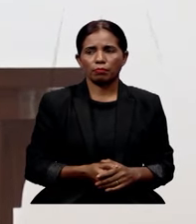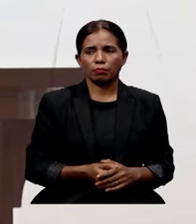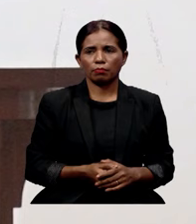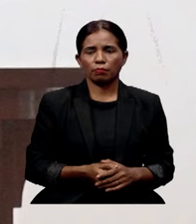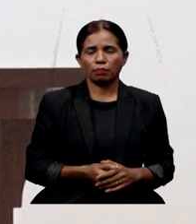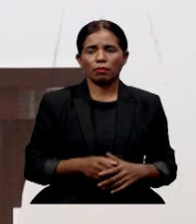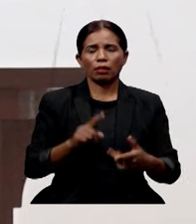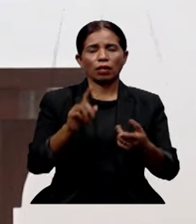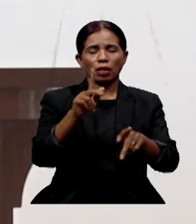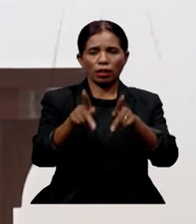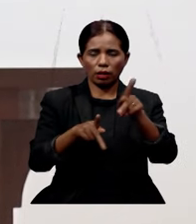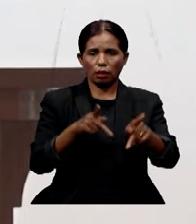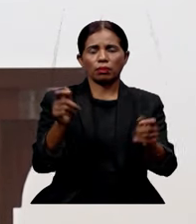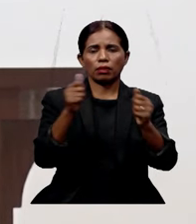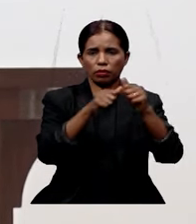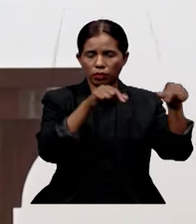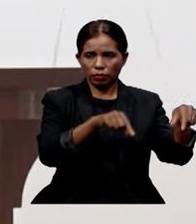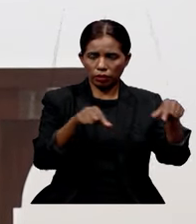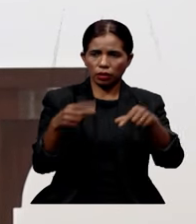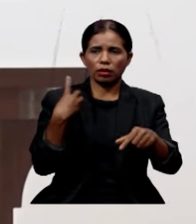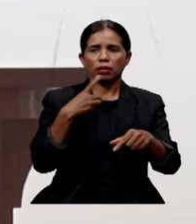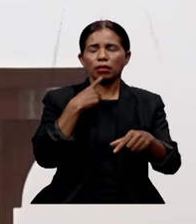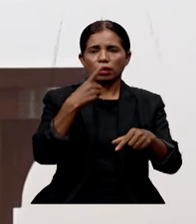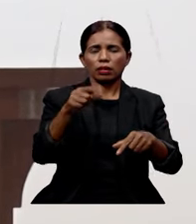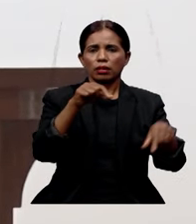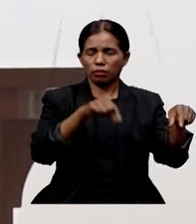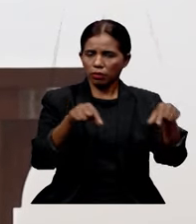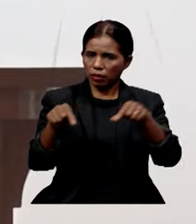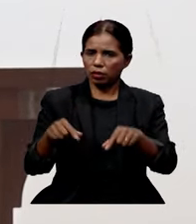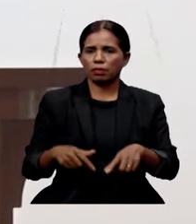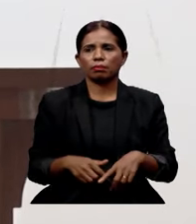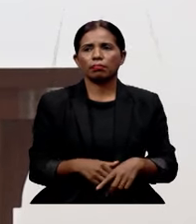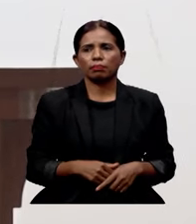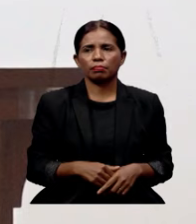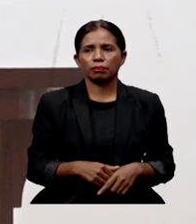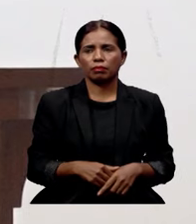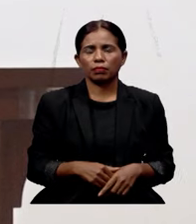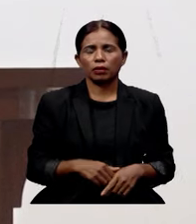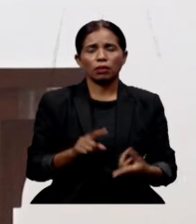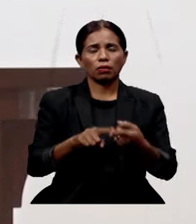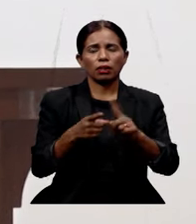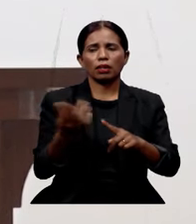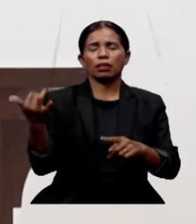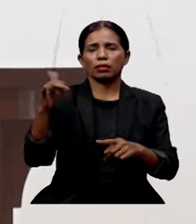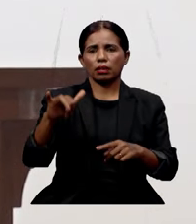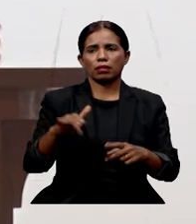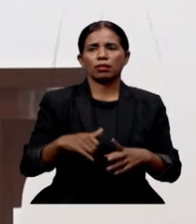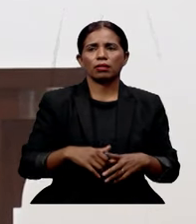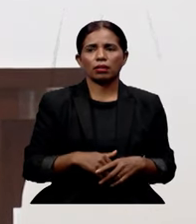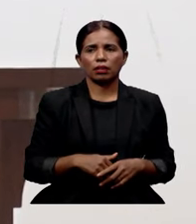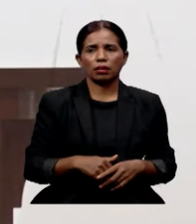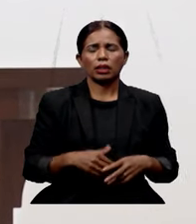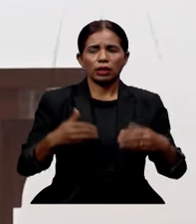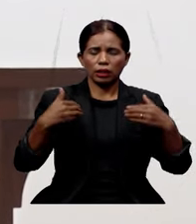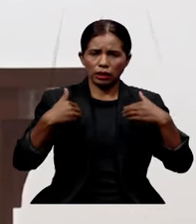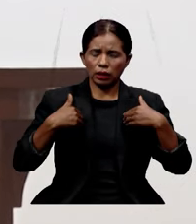mal o CIRNB e te temo deficiente, mal o CIRNB. E a ela